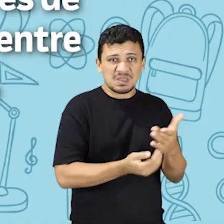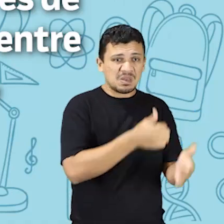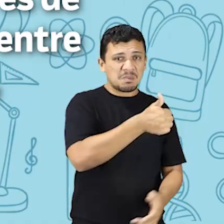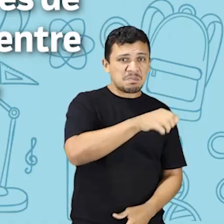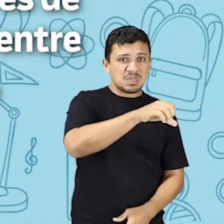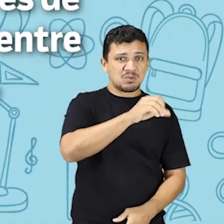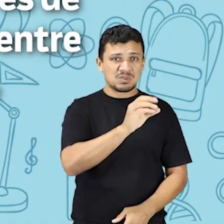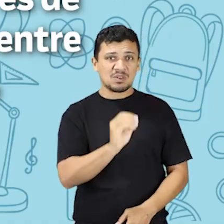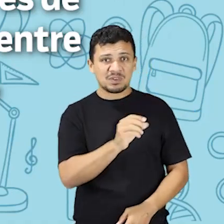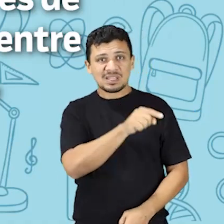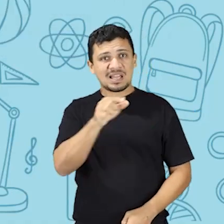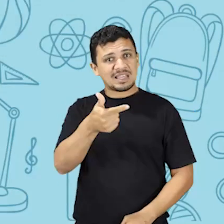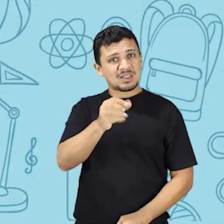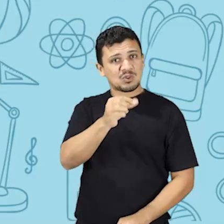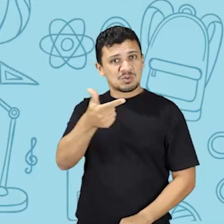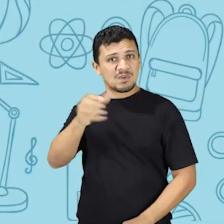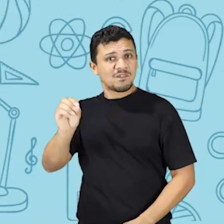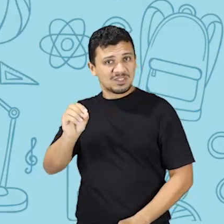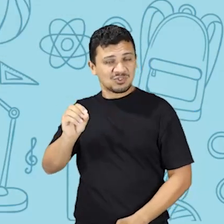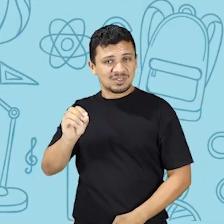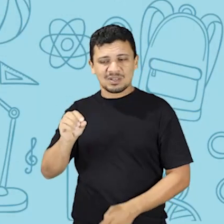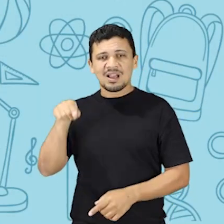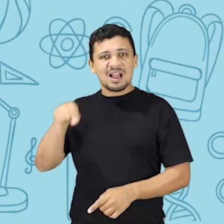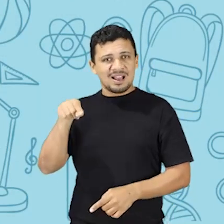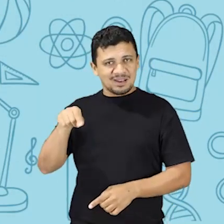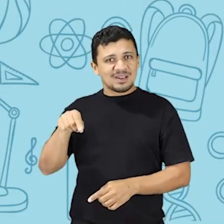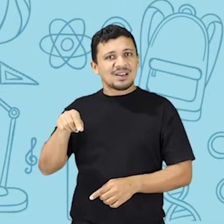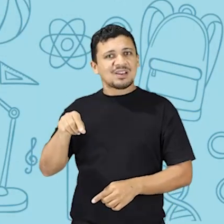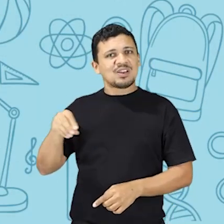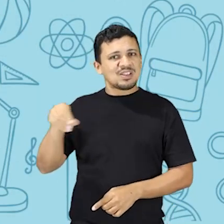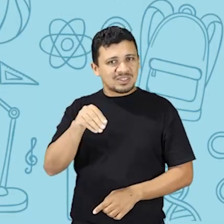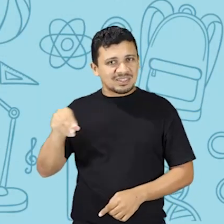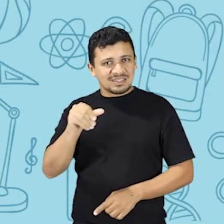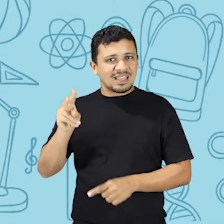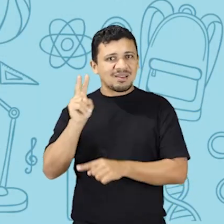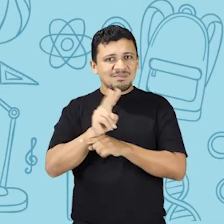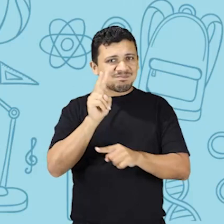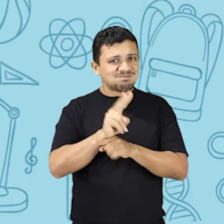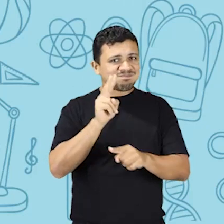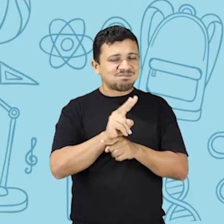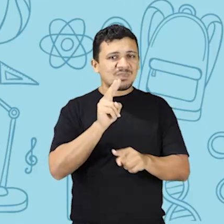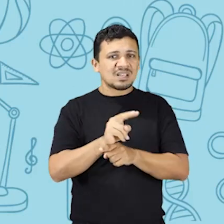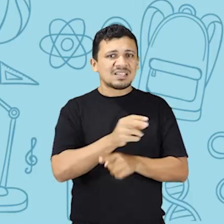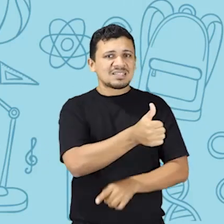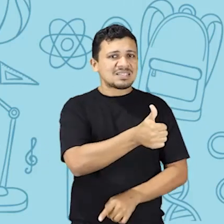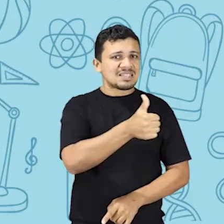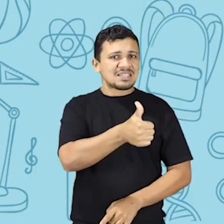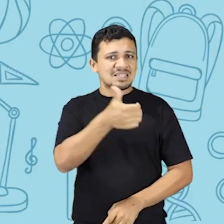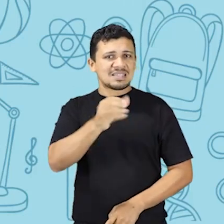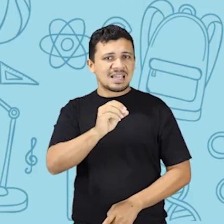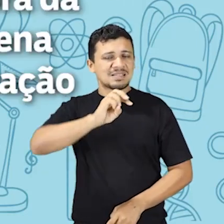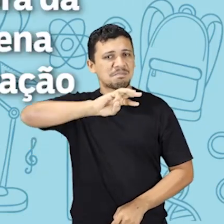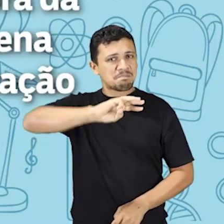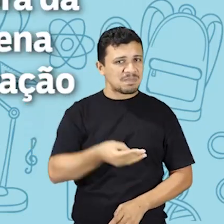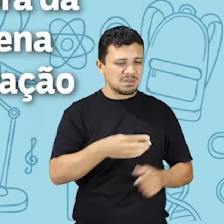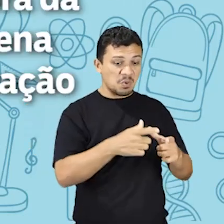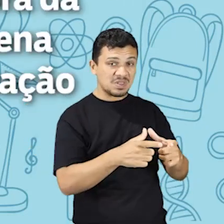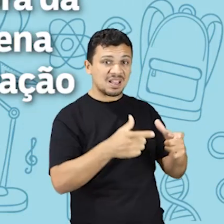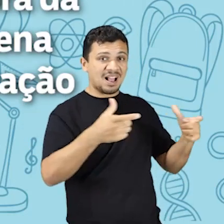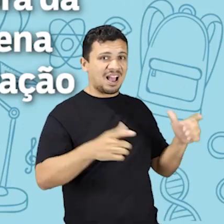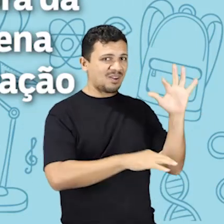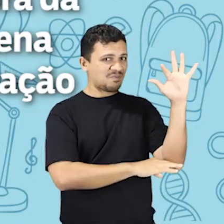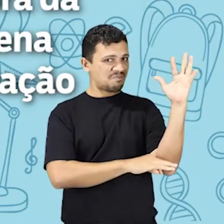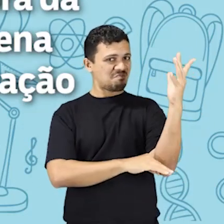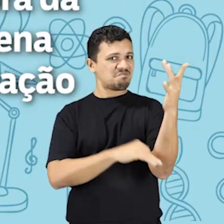e 2020, as terras indígenas ajudaram a conservar 110 milhões de hectares de florestas. Mesmo